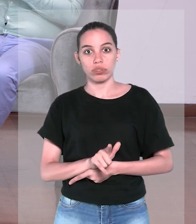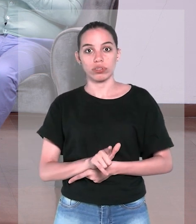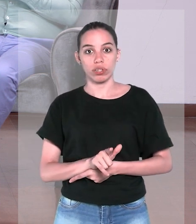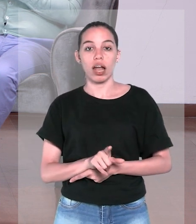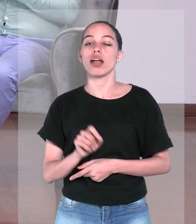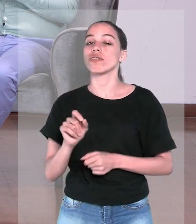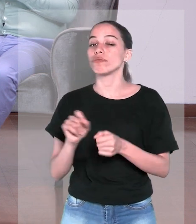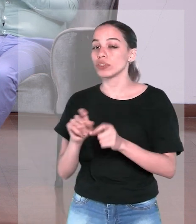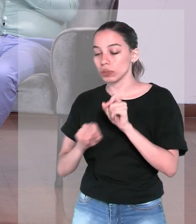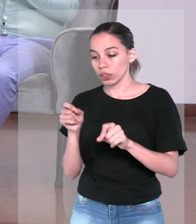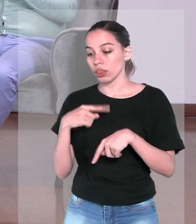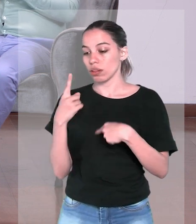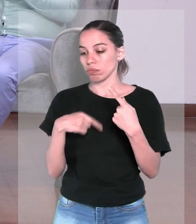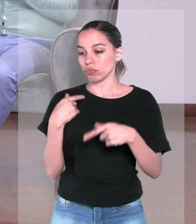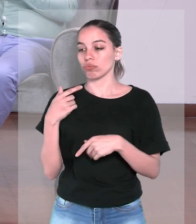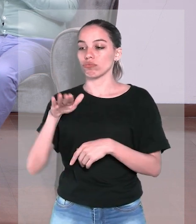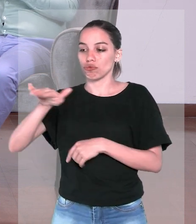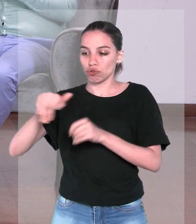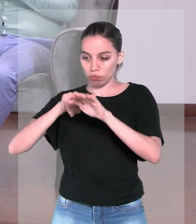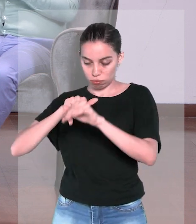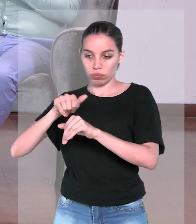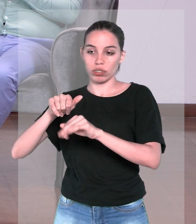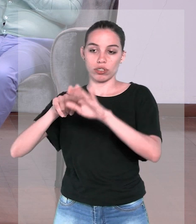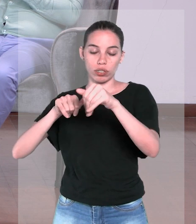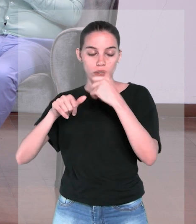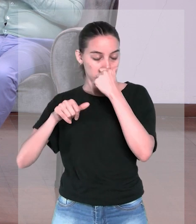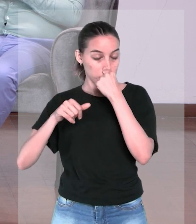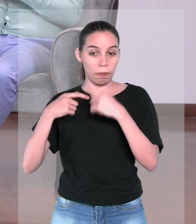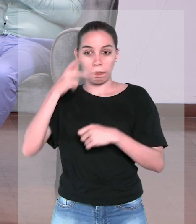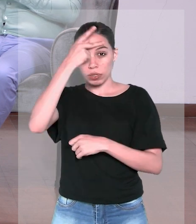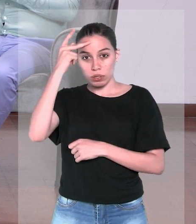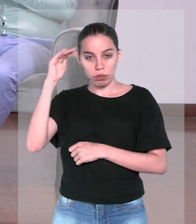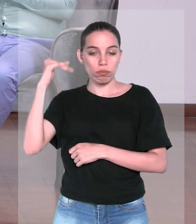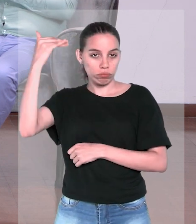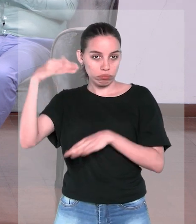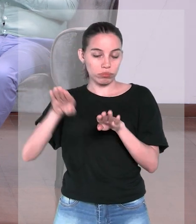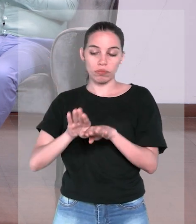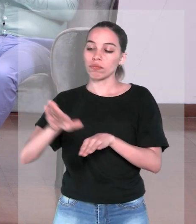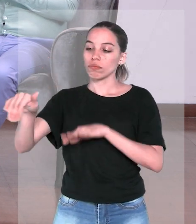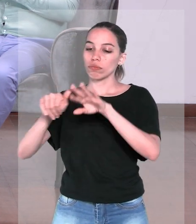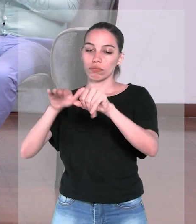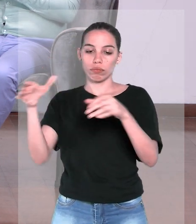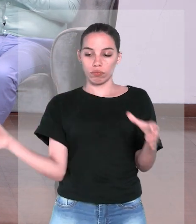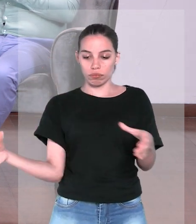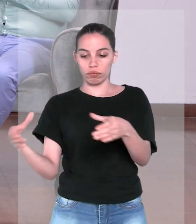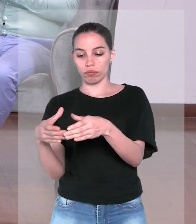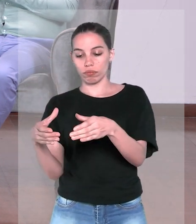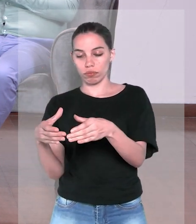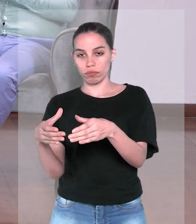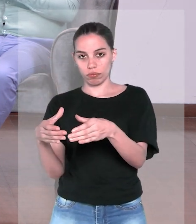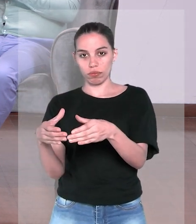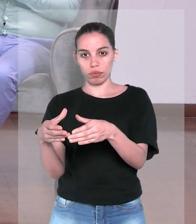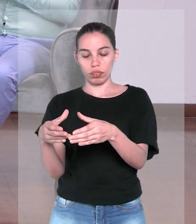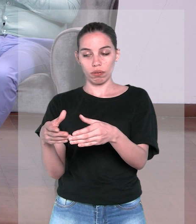essa abertura foi uma coisa que me inquietou, e depois que eu saí das entrevistas semi-estruturadas, eu fiz uma outra